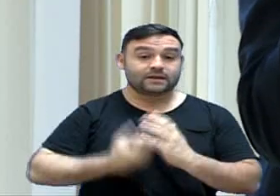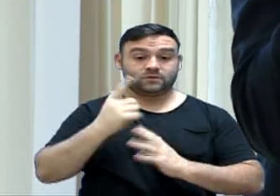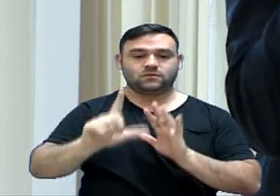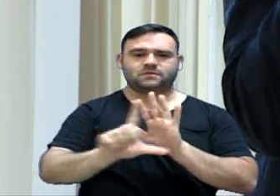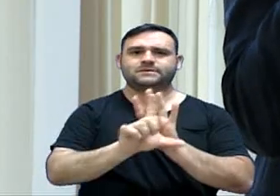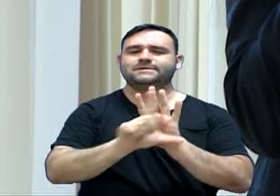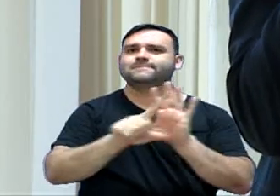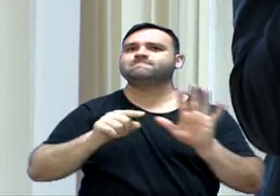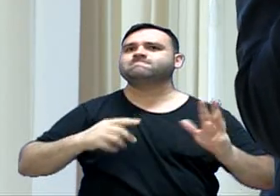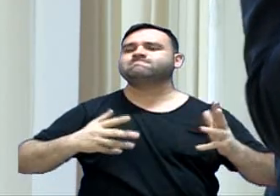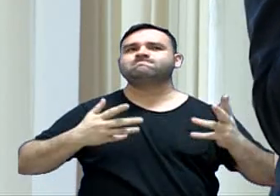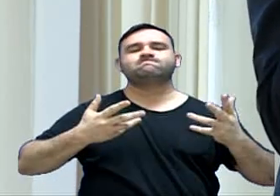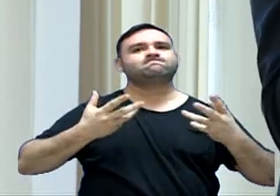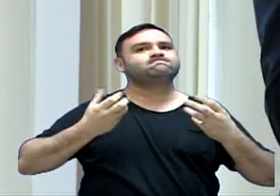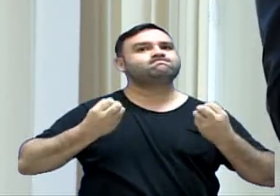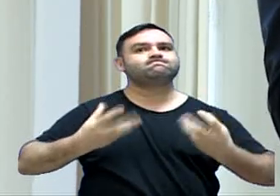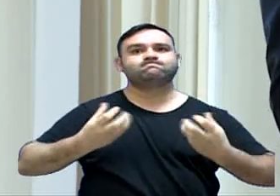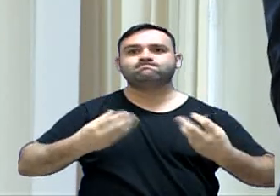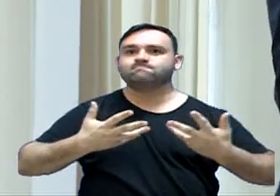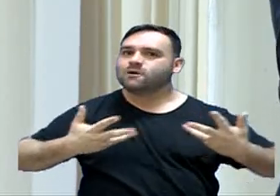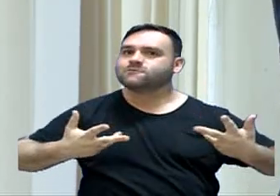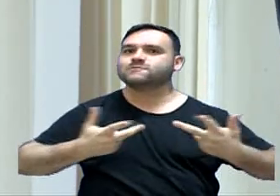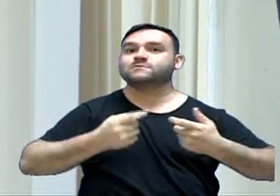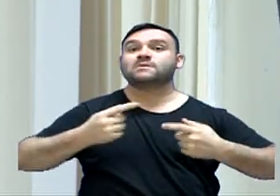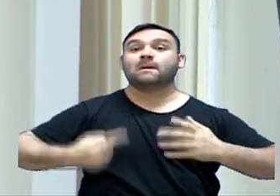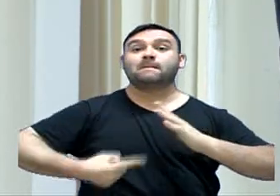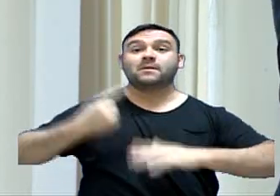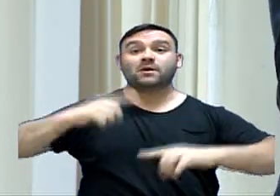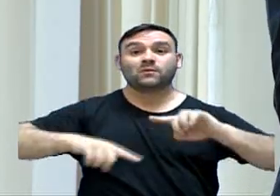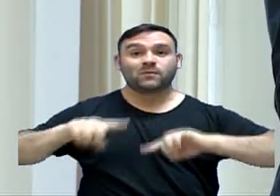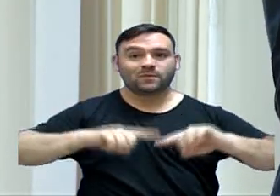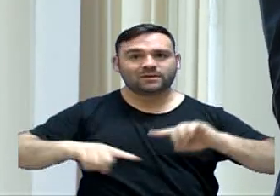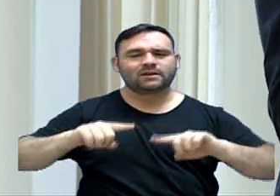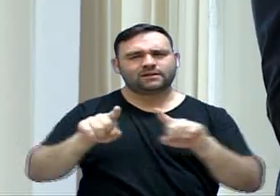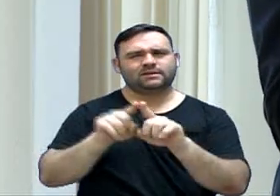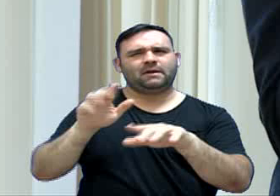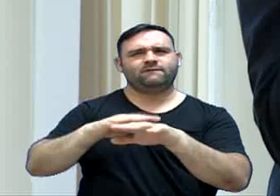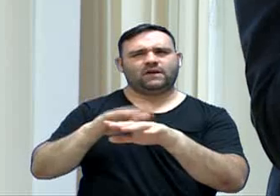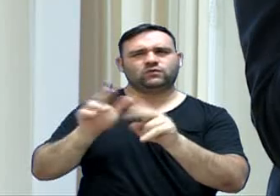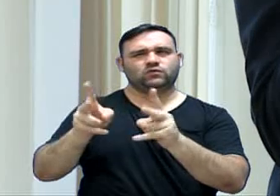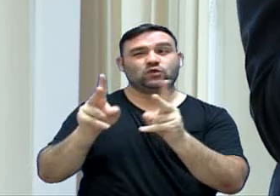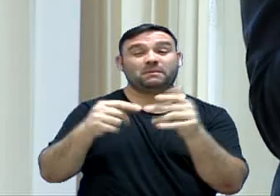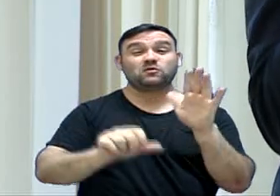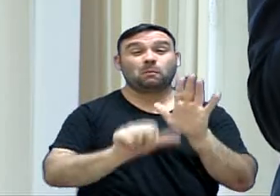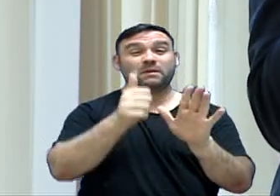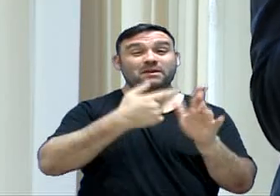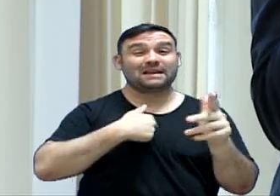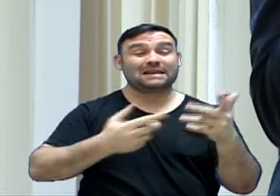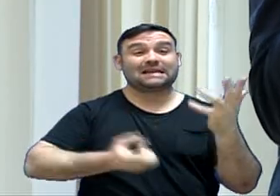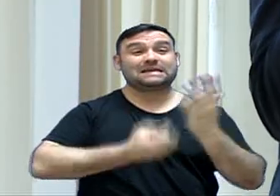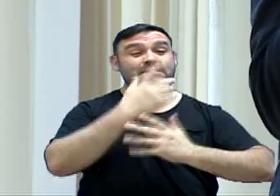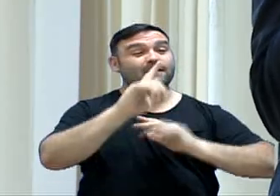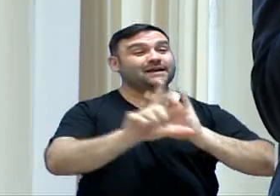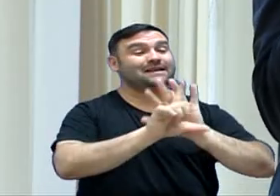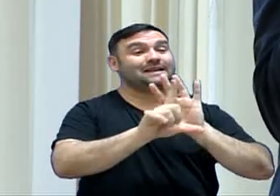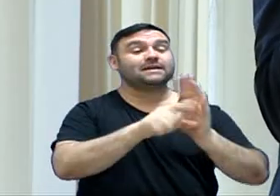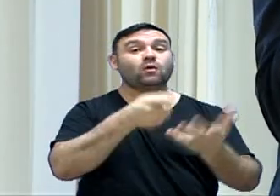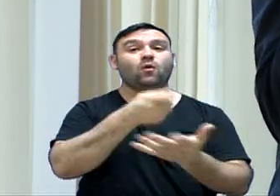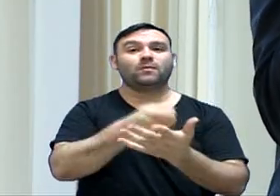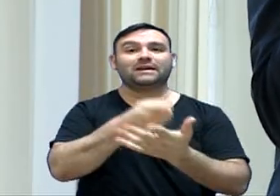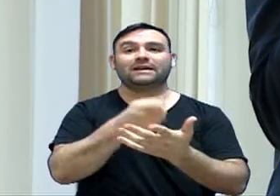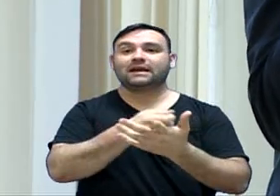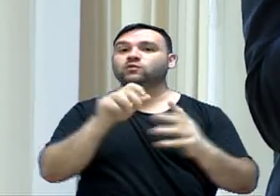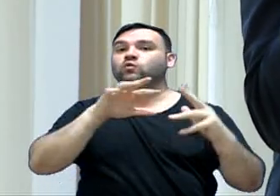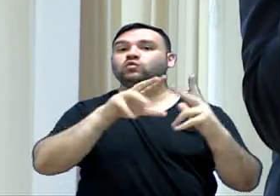ver, muito boa no primeiro mandato dele, e cria outras, mas no primeiro mandato dele ele criou uma lei que obrigava